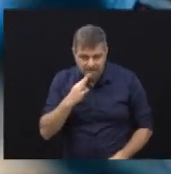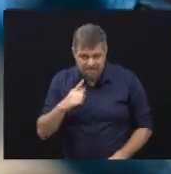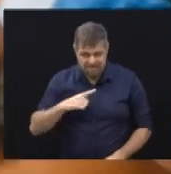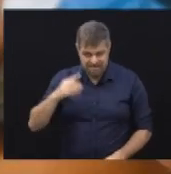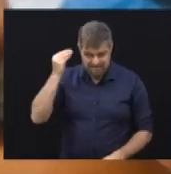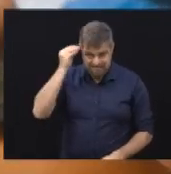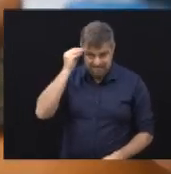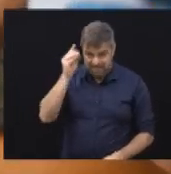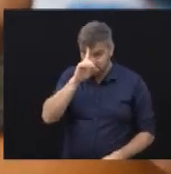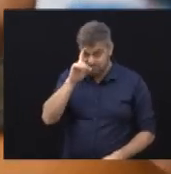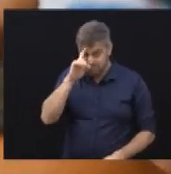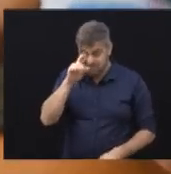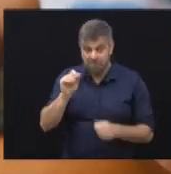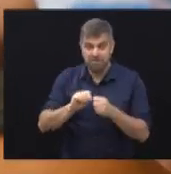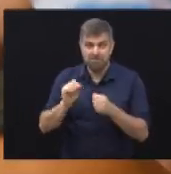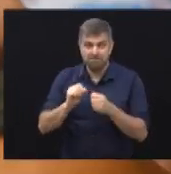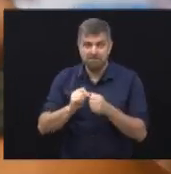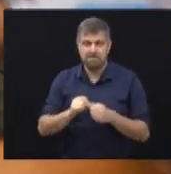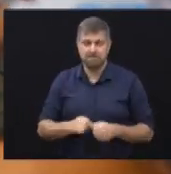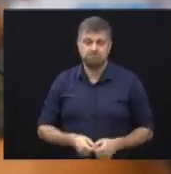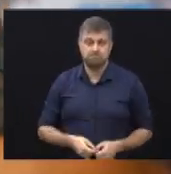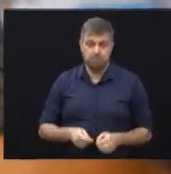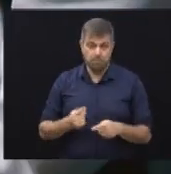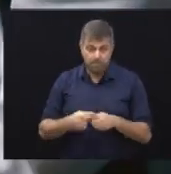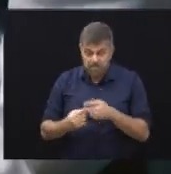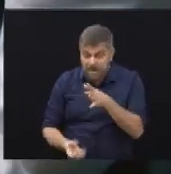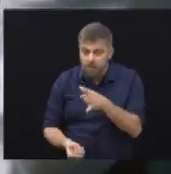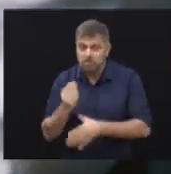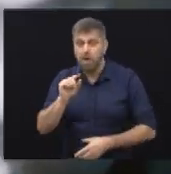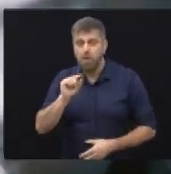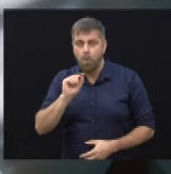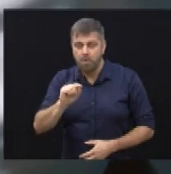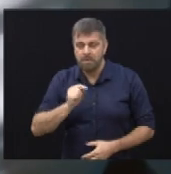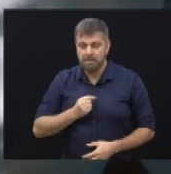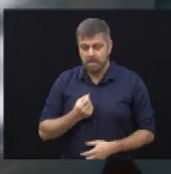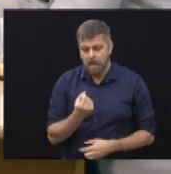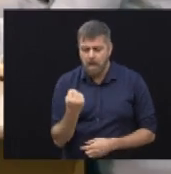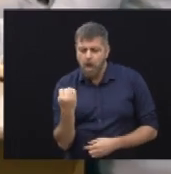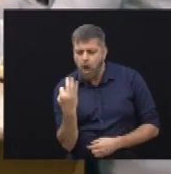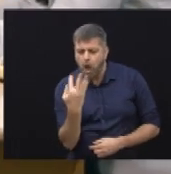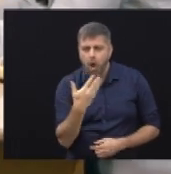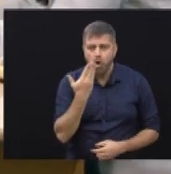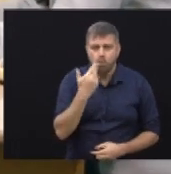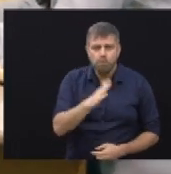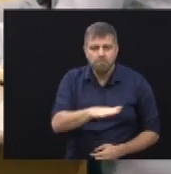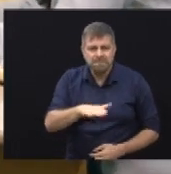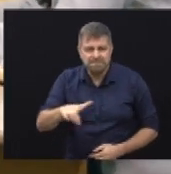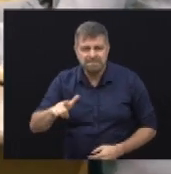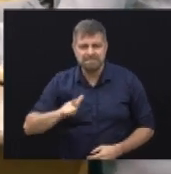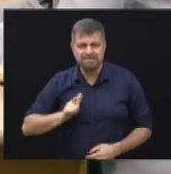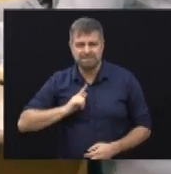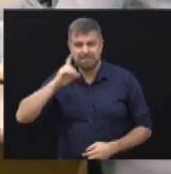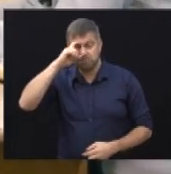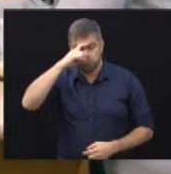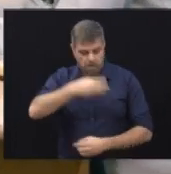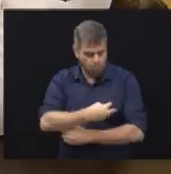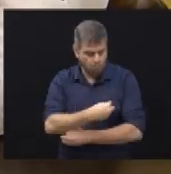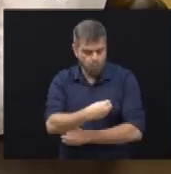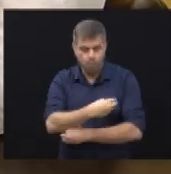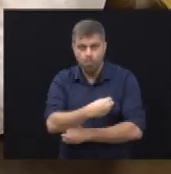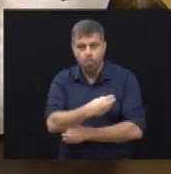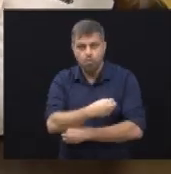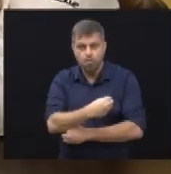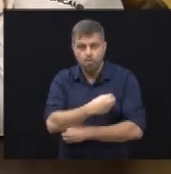sei se vocês conhecem, já ouviram falar, mas é super comum que algumas crianças apresentem dificuldade